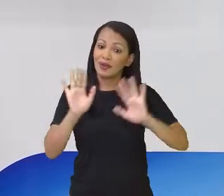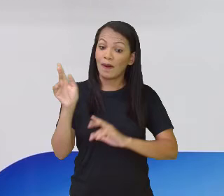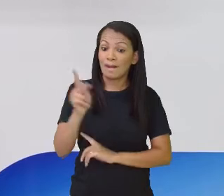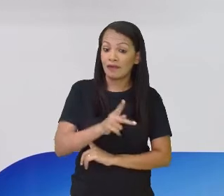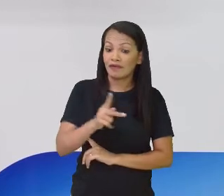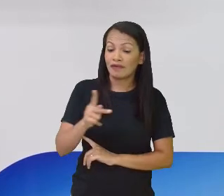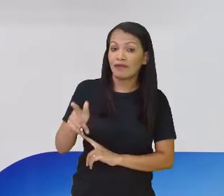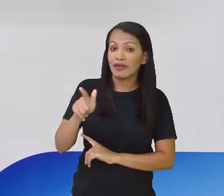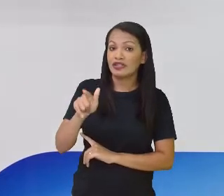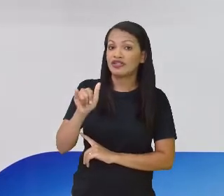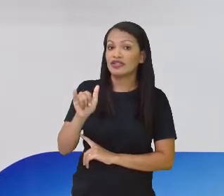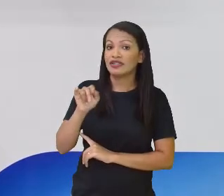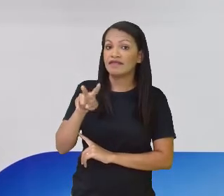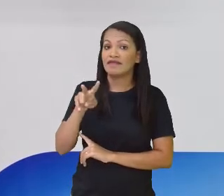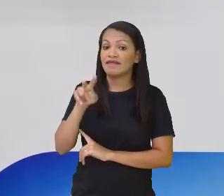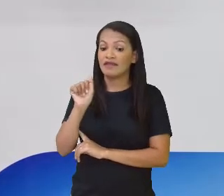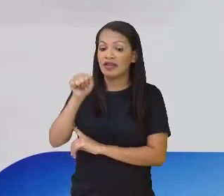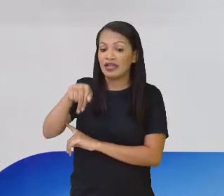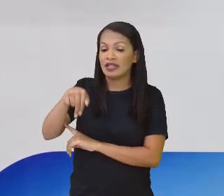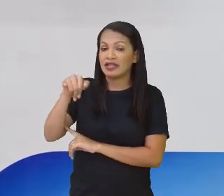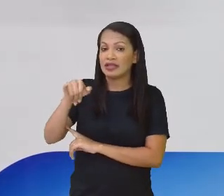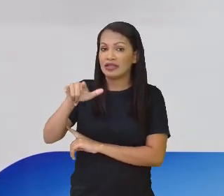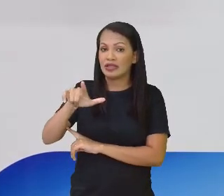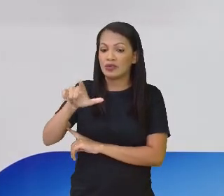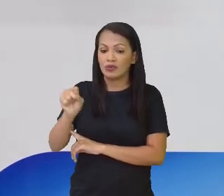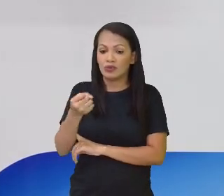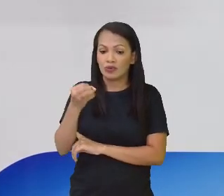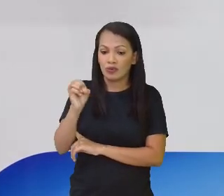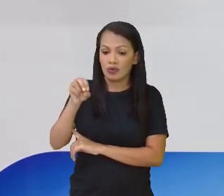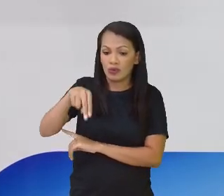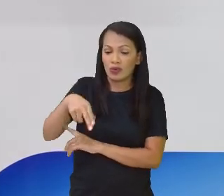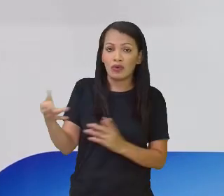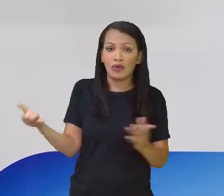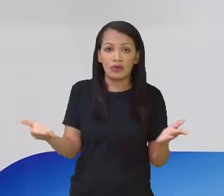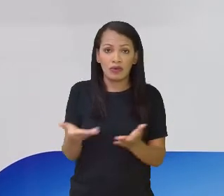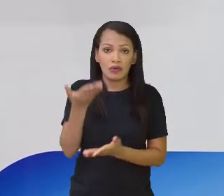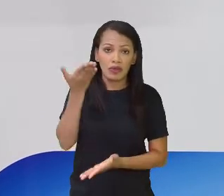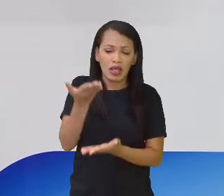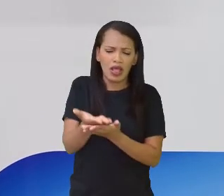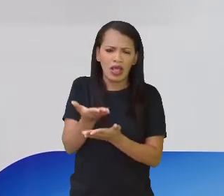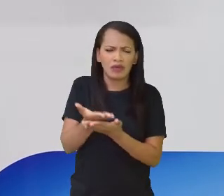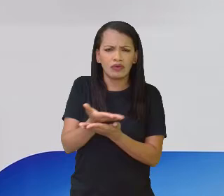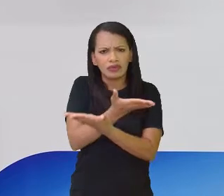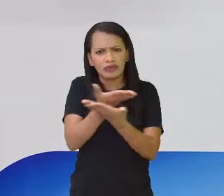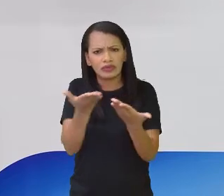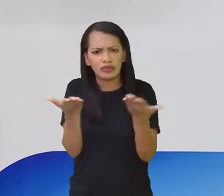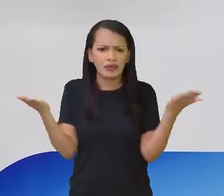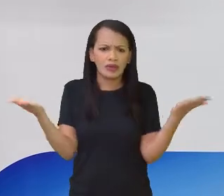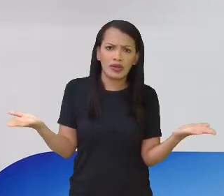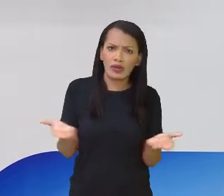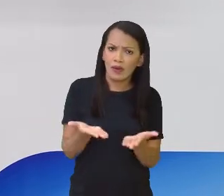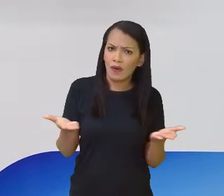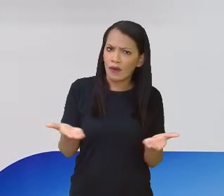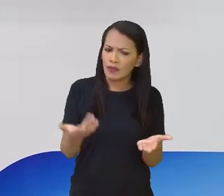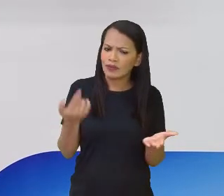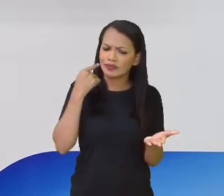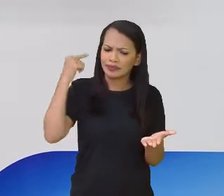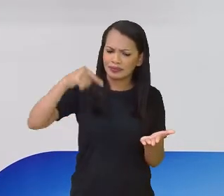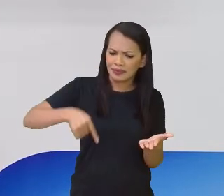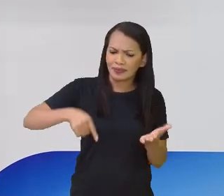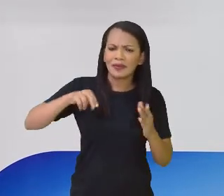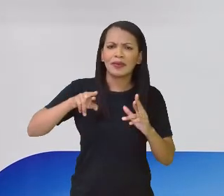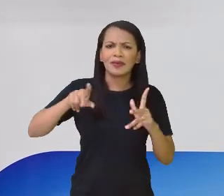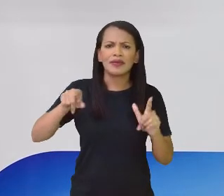sou o professor Givanilson Soares e estou aqui para mais uma aula com vocês. E hoje numa turma diferente, hoje eu